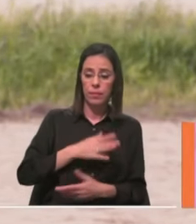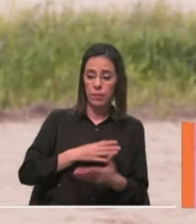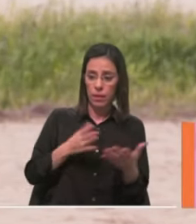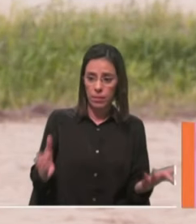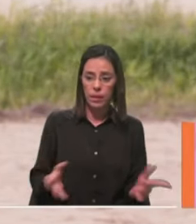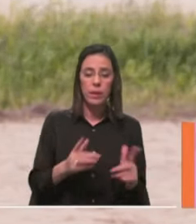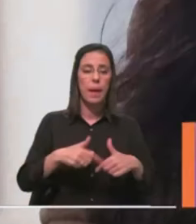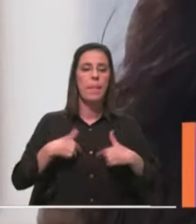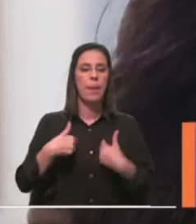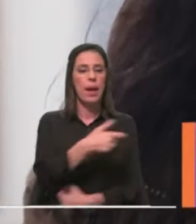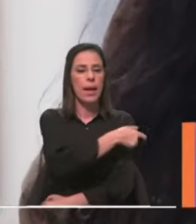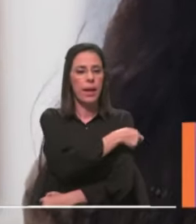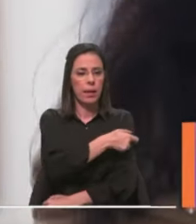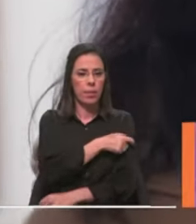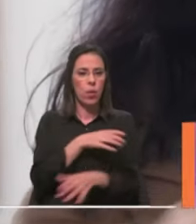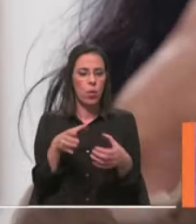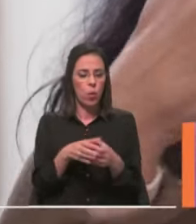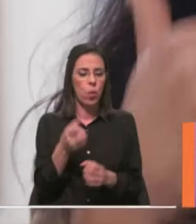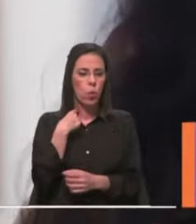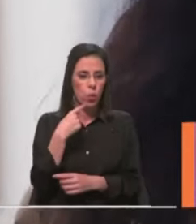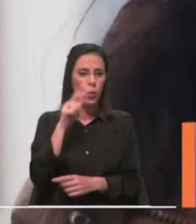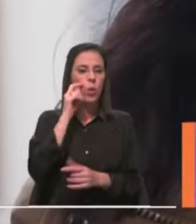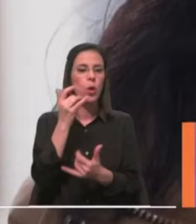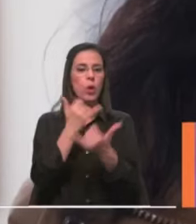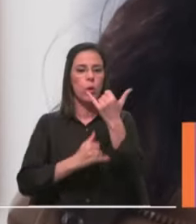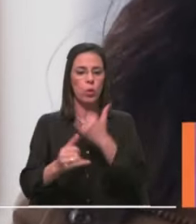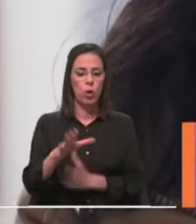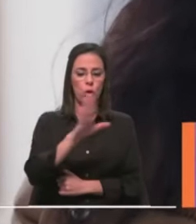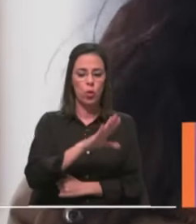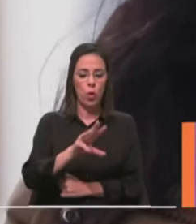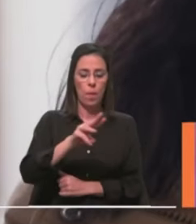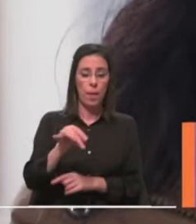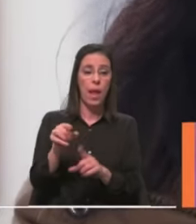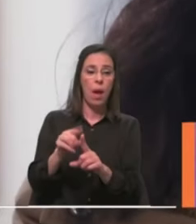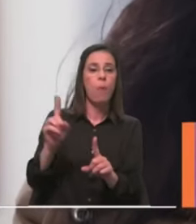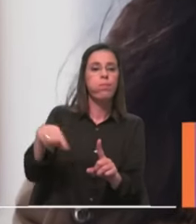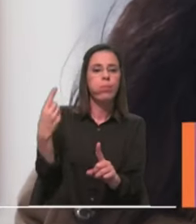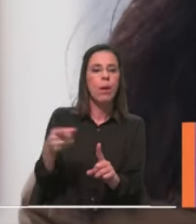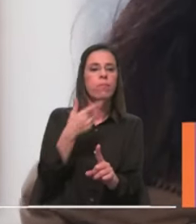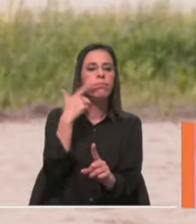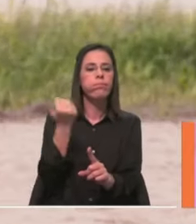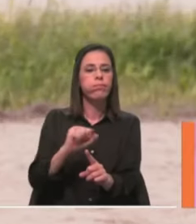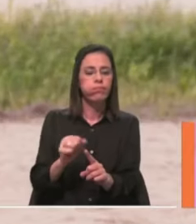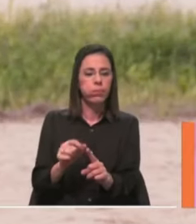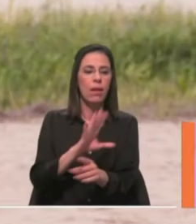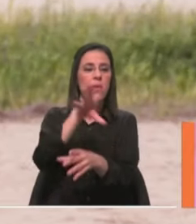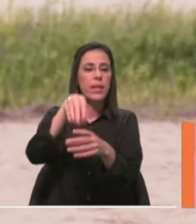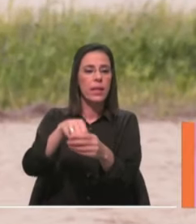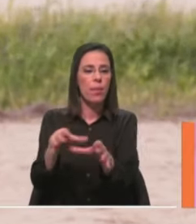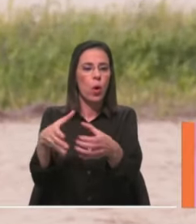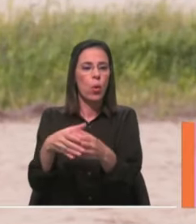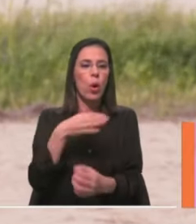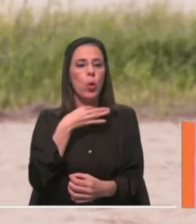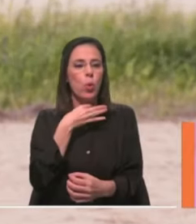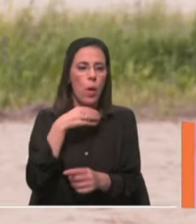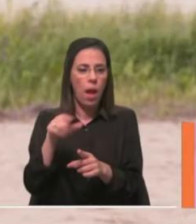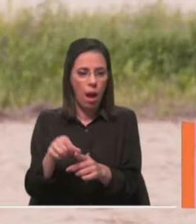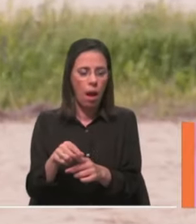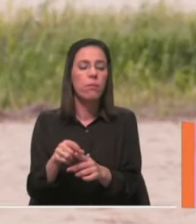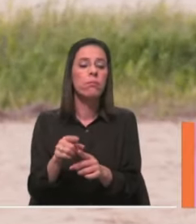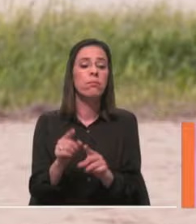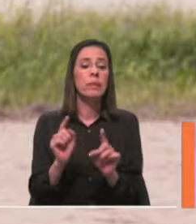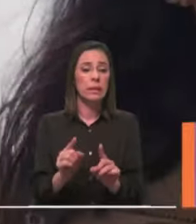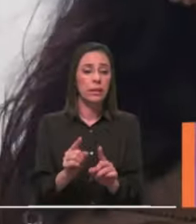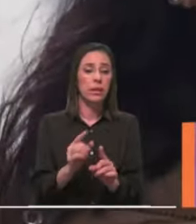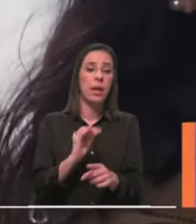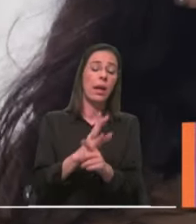que era ela que representava o curso de turismo, porque tinha substituído o João Maria, que era ele, porquê? Porque ele não podia ser, porque pertencia à Tuna, não é? Aliás,